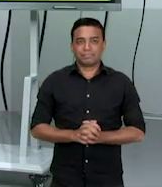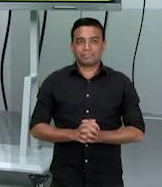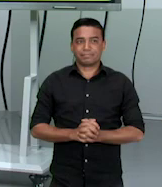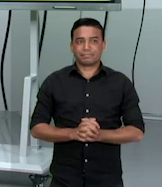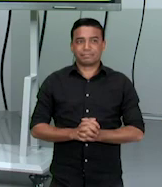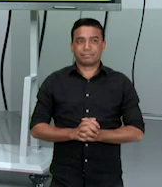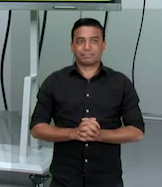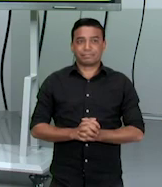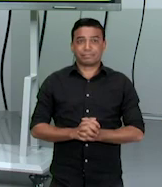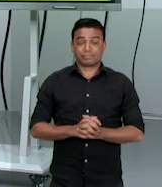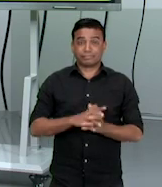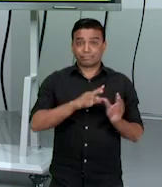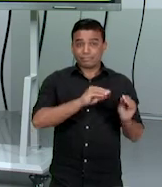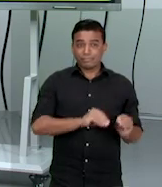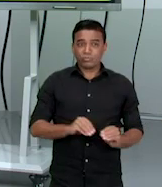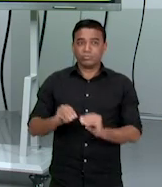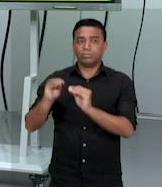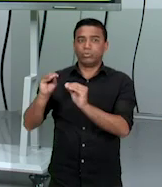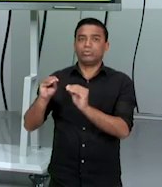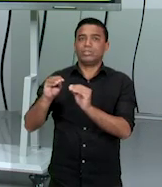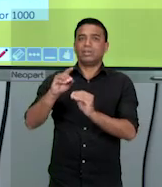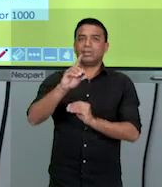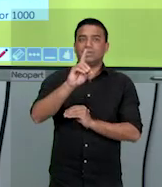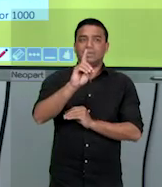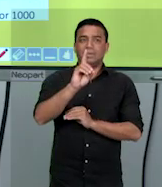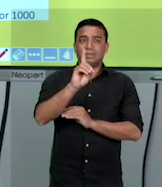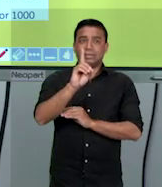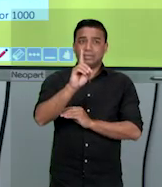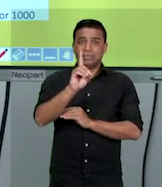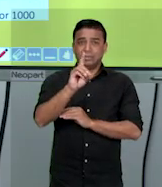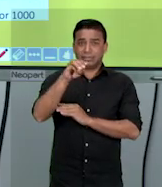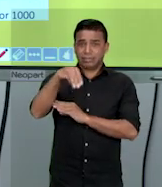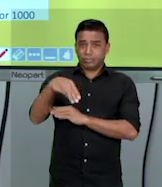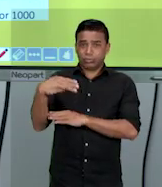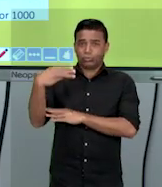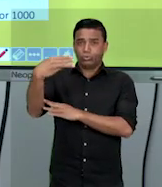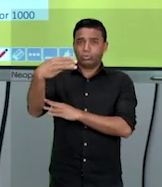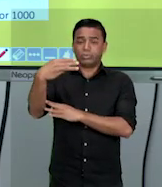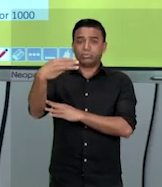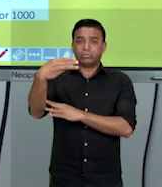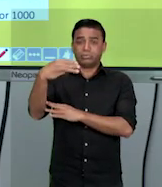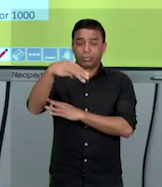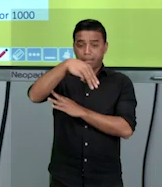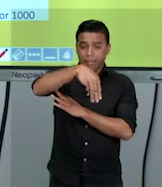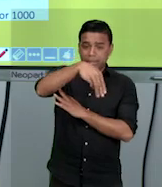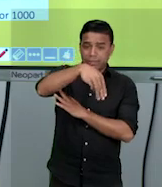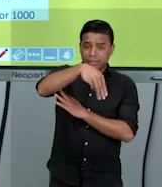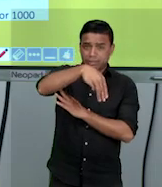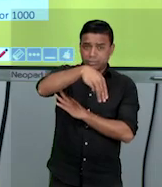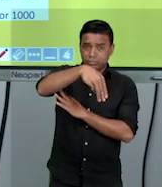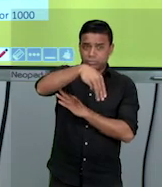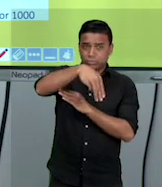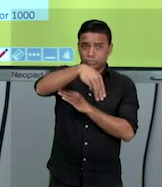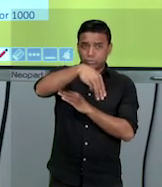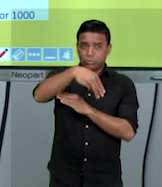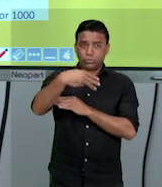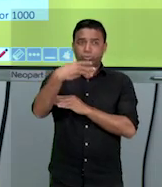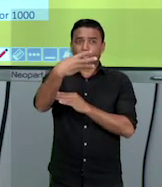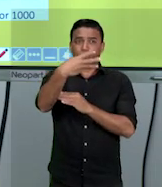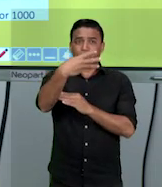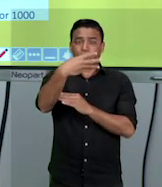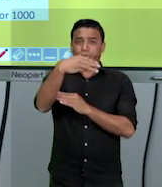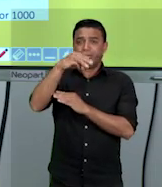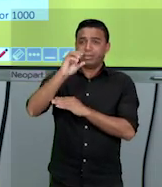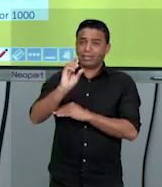para decímetro cúbico. Se a gente passar da unidade de metro cúbico para decímetro